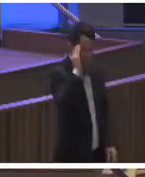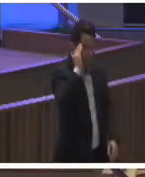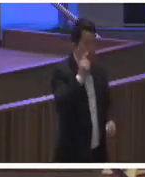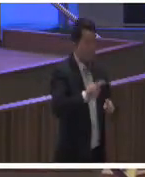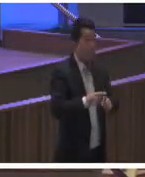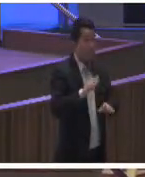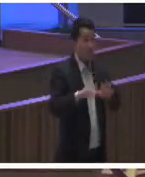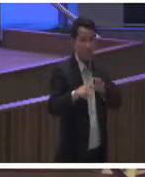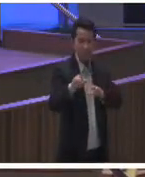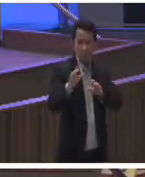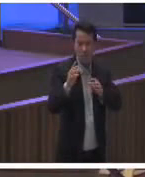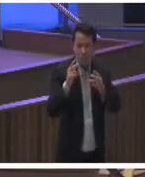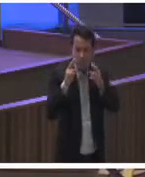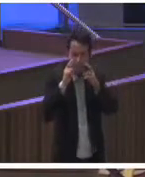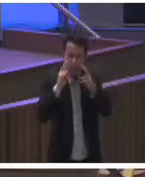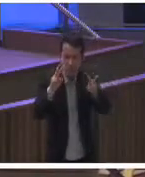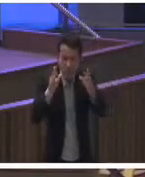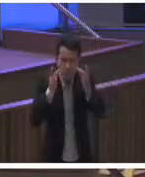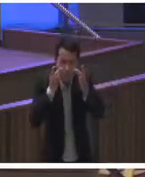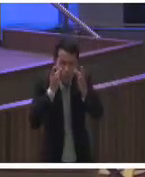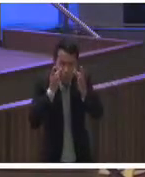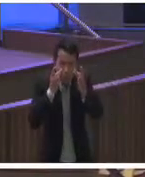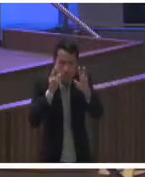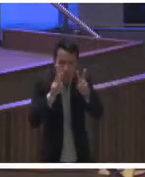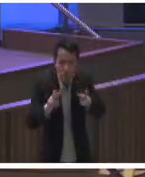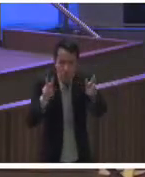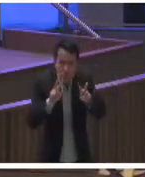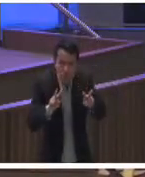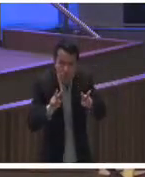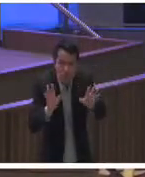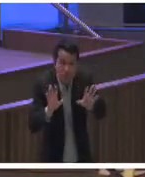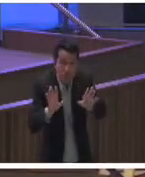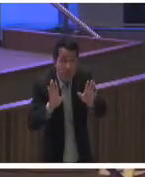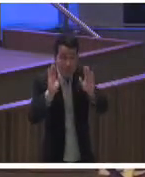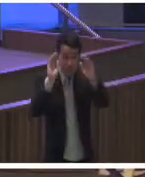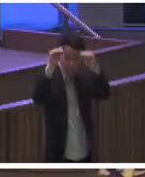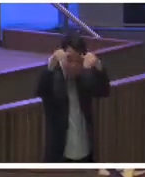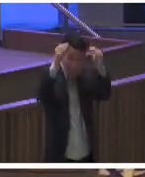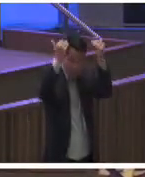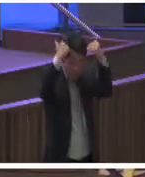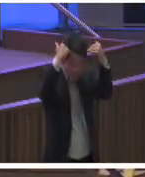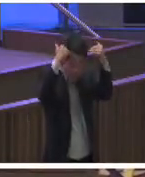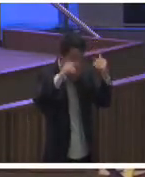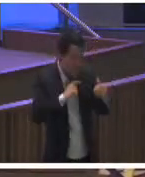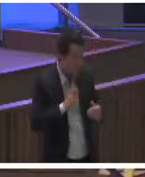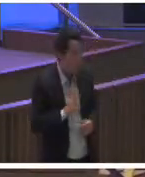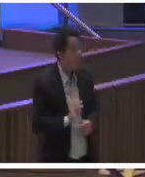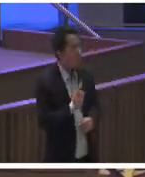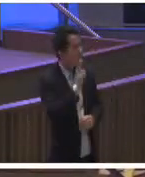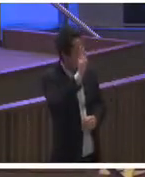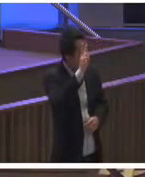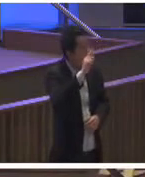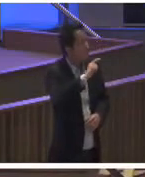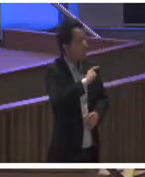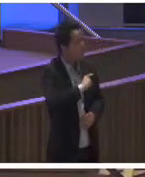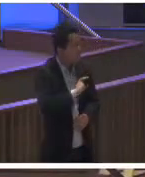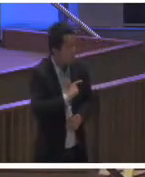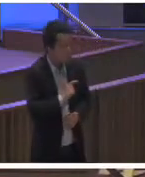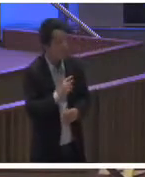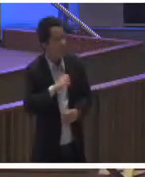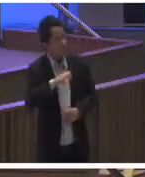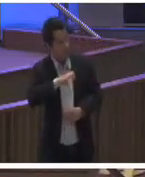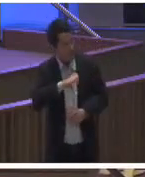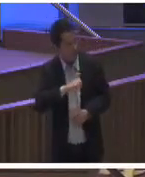das coisas, mas à luz dos valores, dos princípios e dos propósitos de Deus. E a